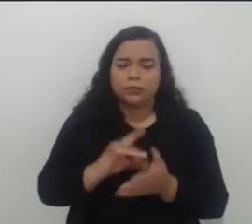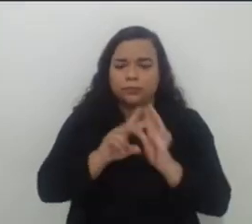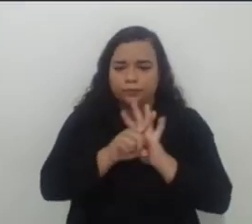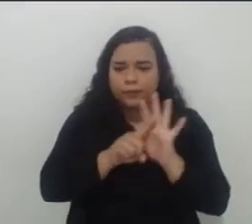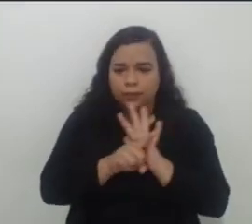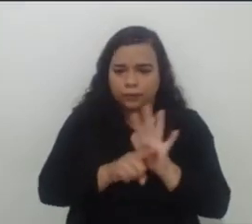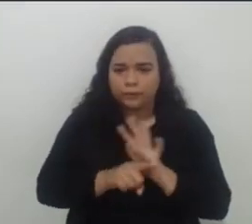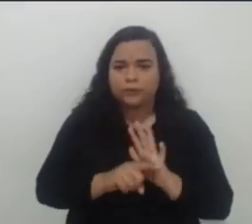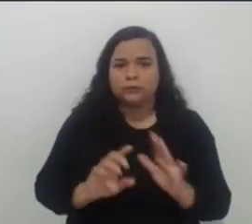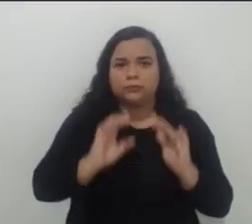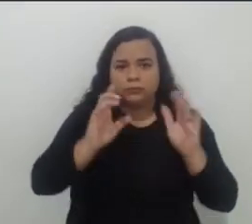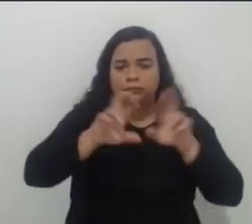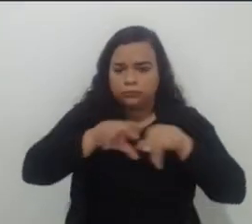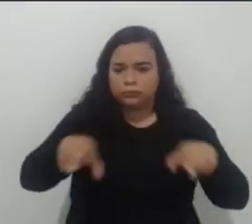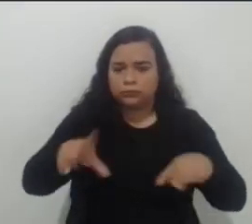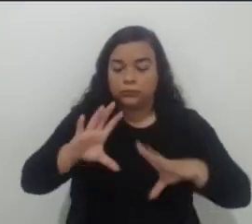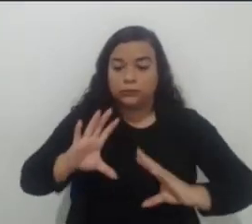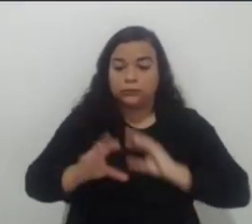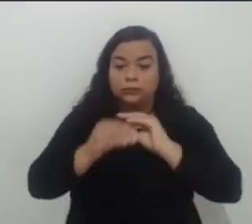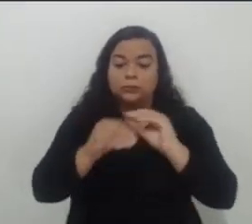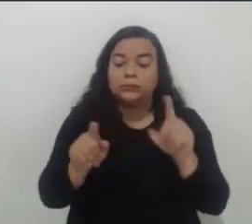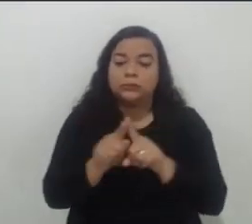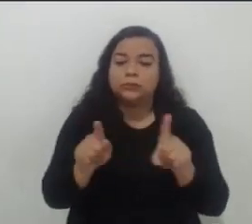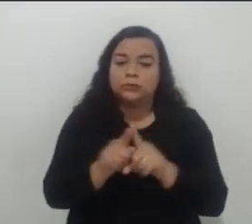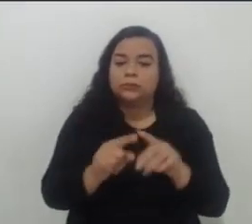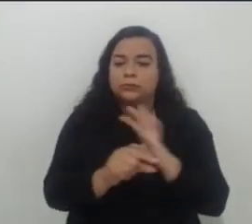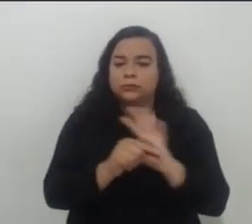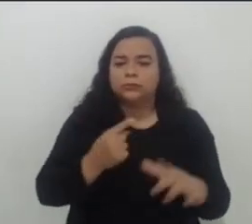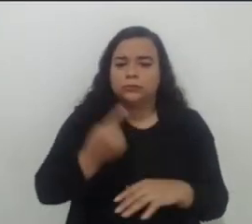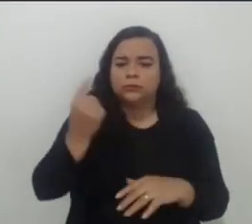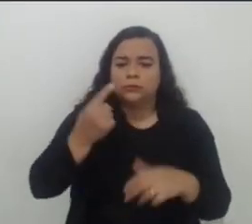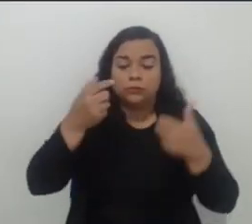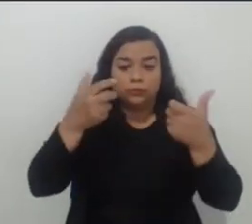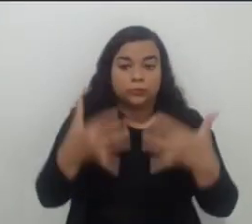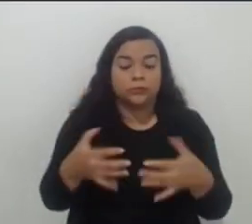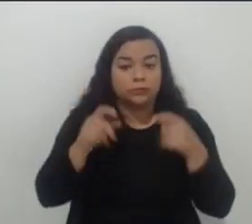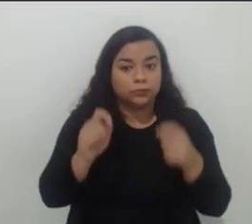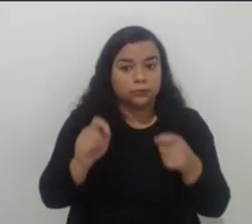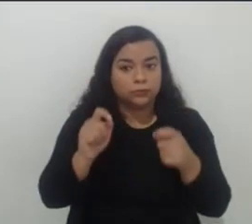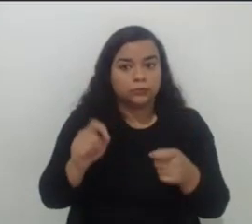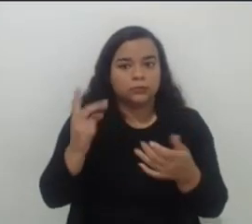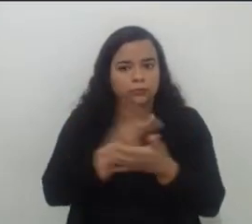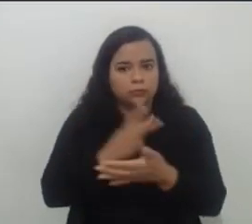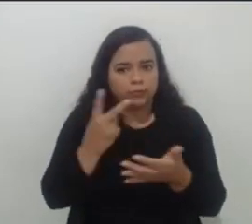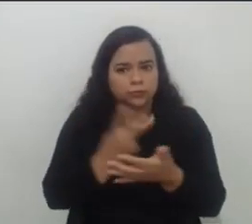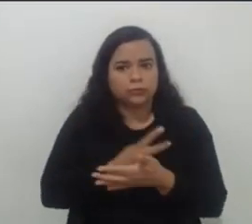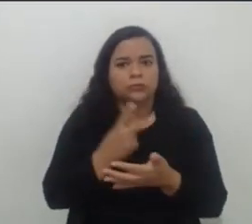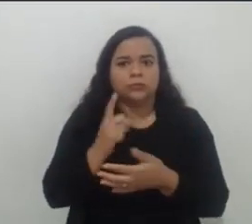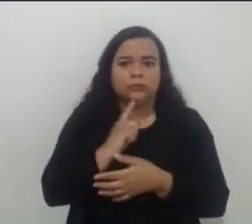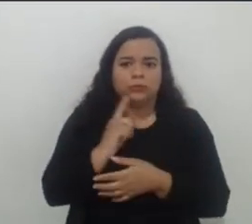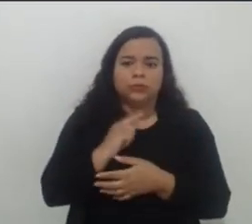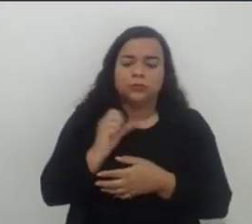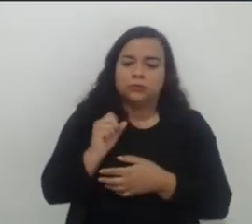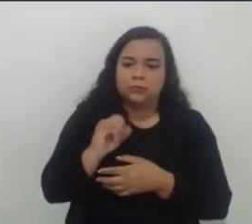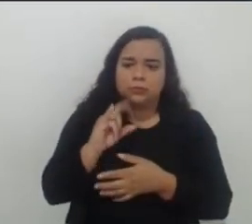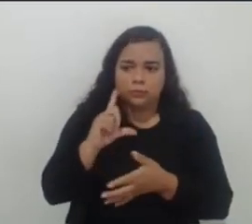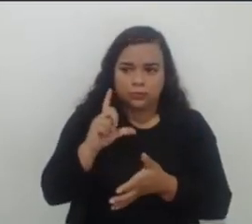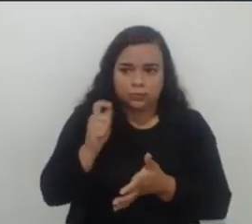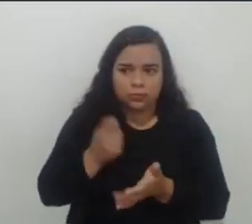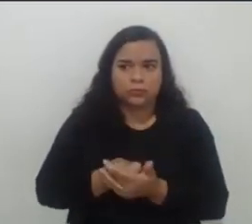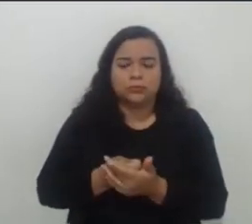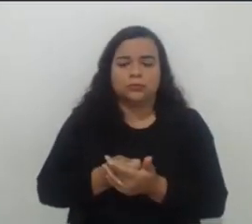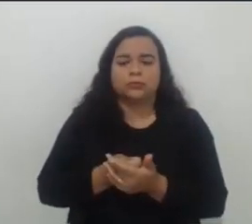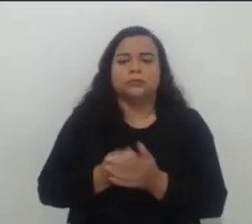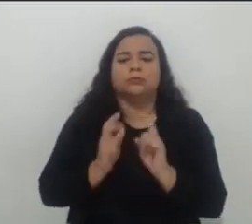Em complemento, o parágrafo 1º esclarece que há erro de fato quando a decisão rescindenda admitir